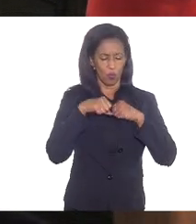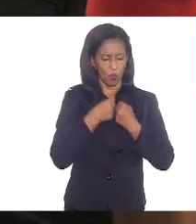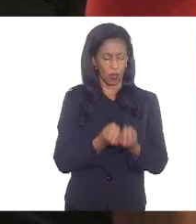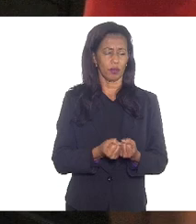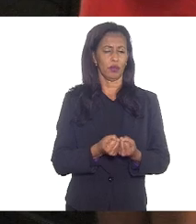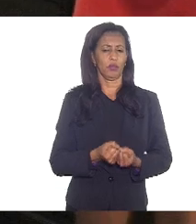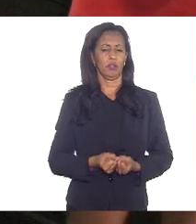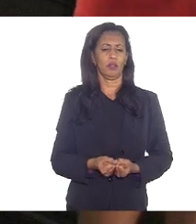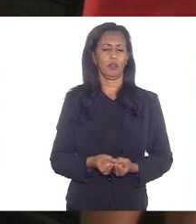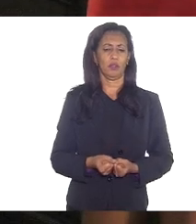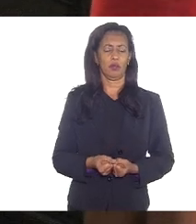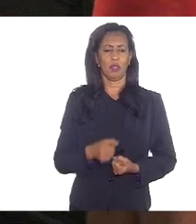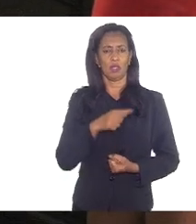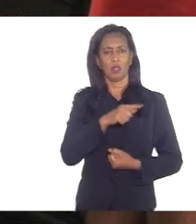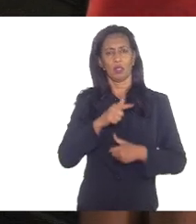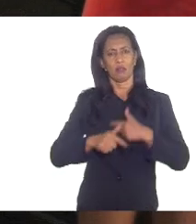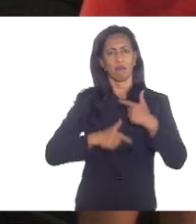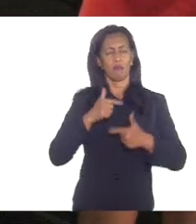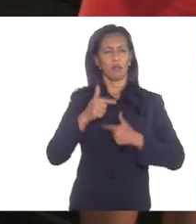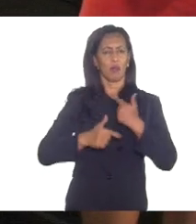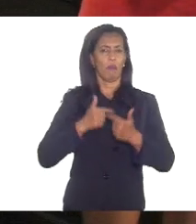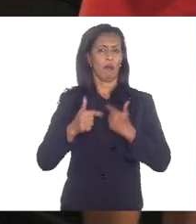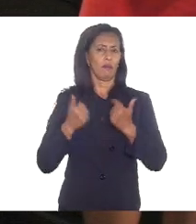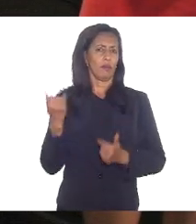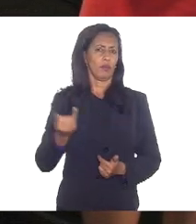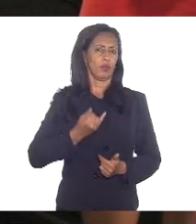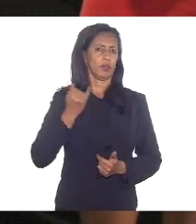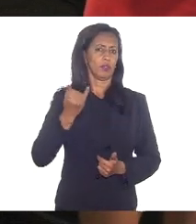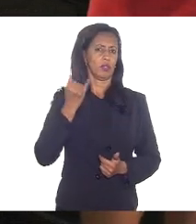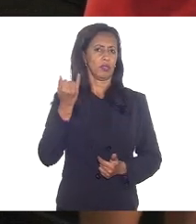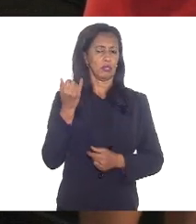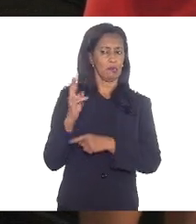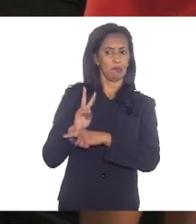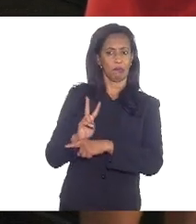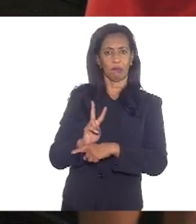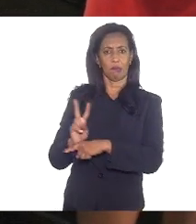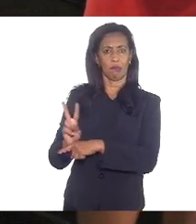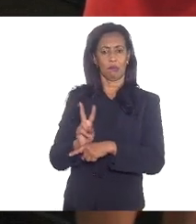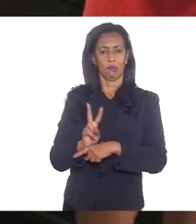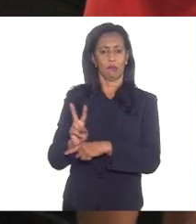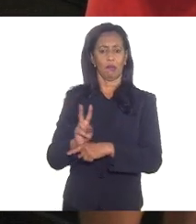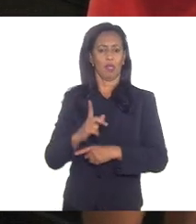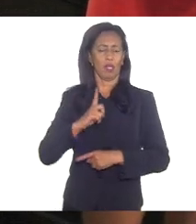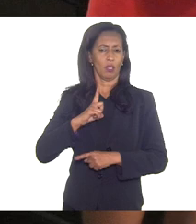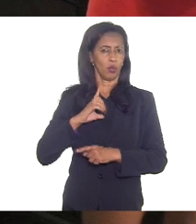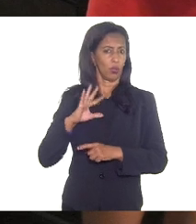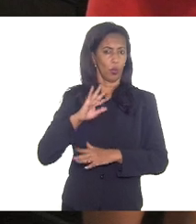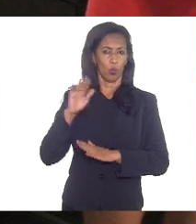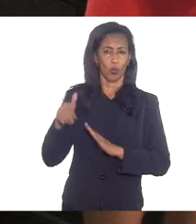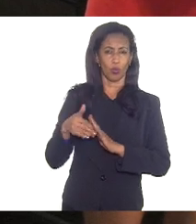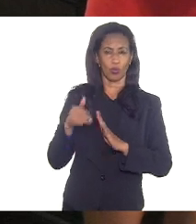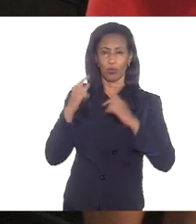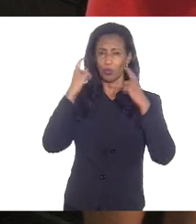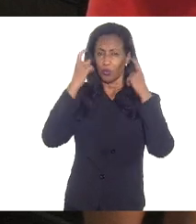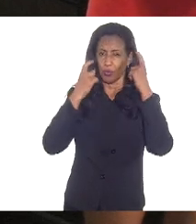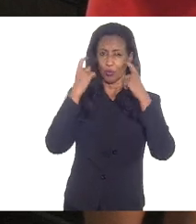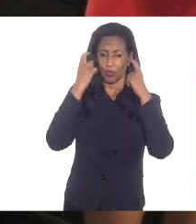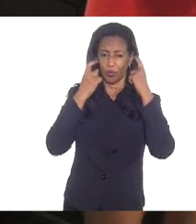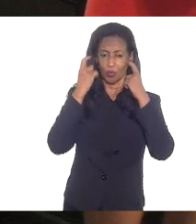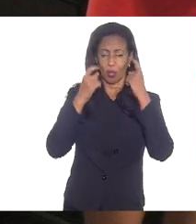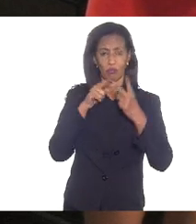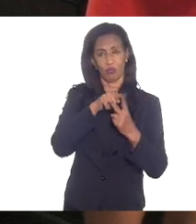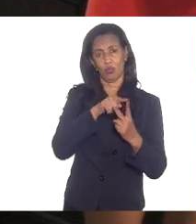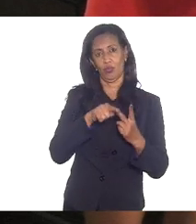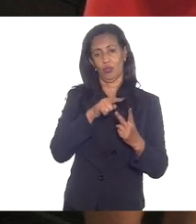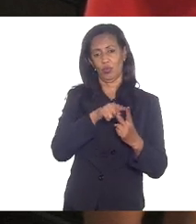fortalecimento desta missão parlamentar importantíssima, que é a missão de fiscalização. Eu tenho, contudo, Marcelo, algumas preocupações, sobretudo